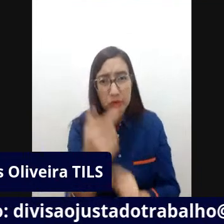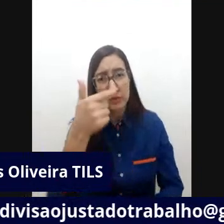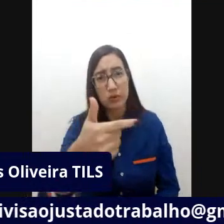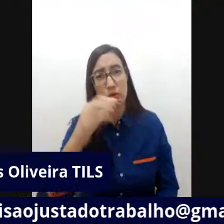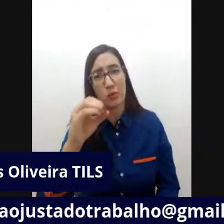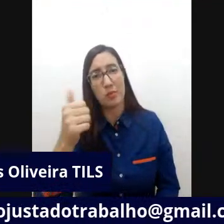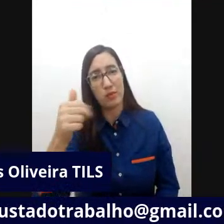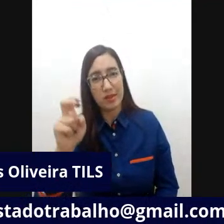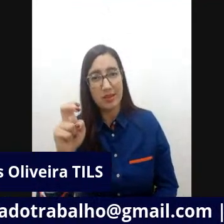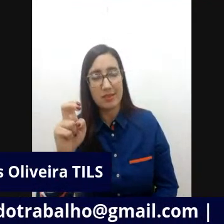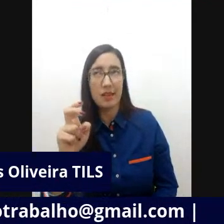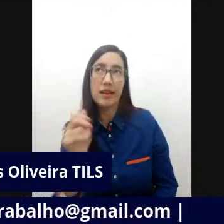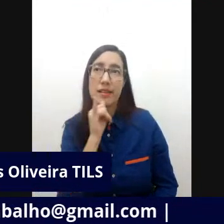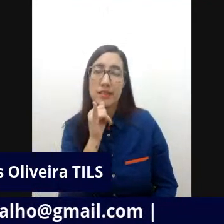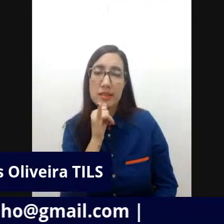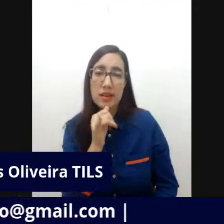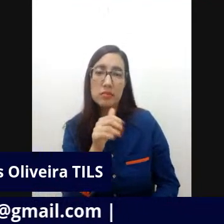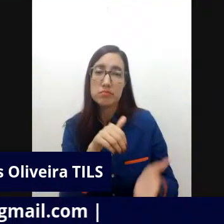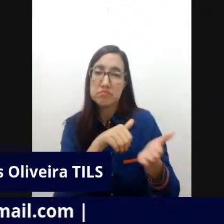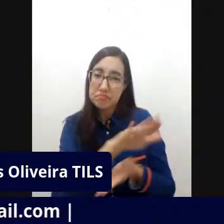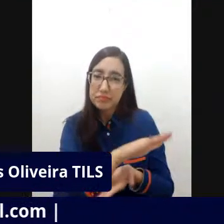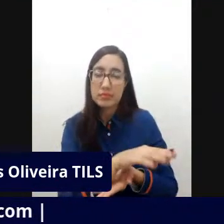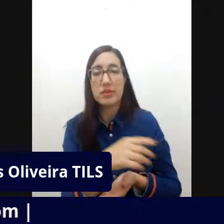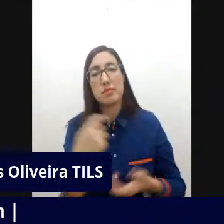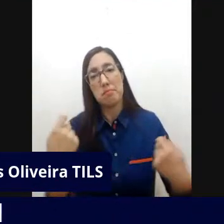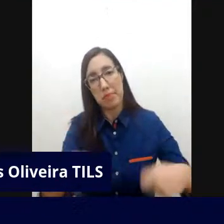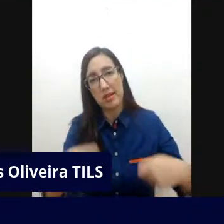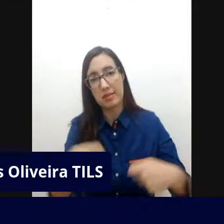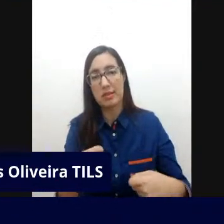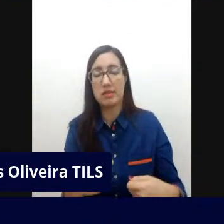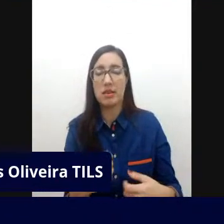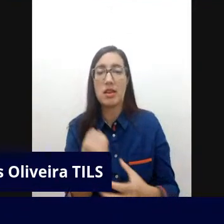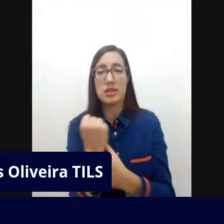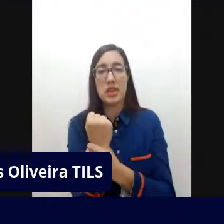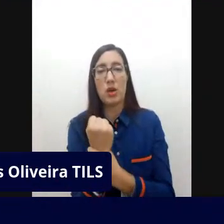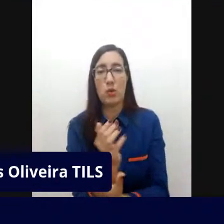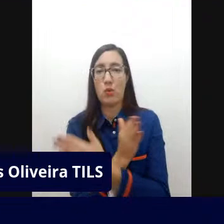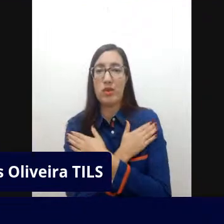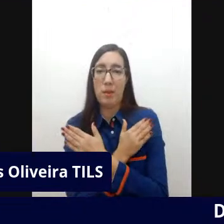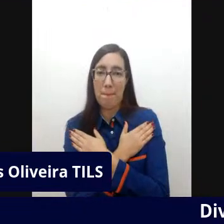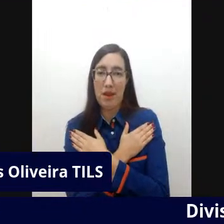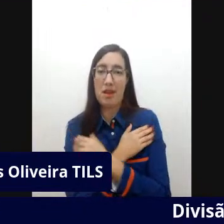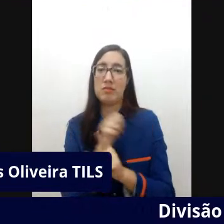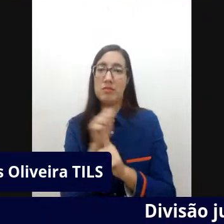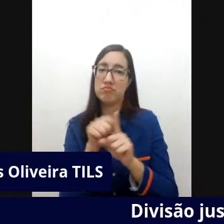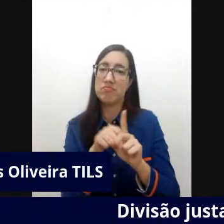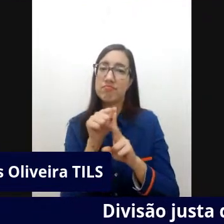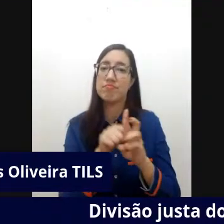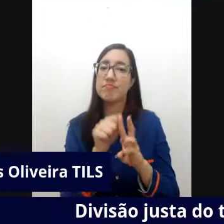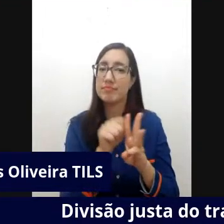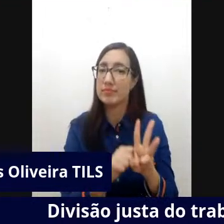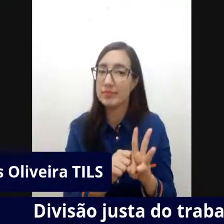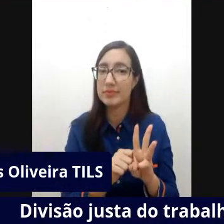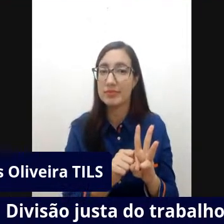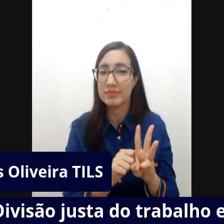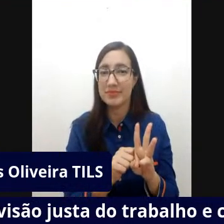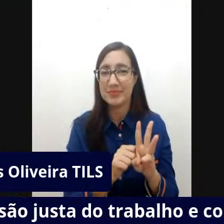professora Letícia, né, se não me engano, eu sou ruim de guardar nome, viu, gente? Por favor. Eu acho que é a